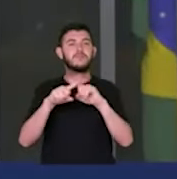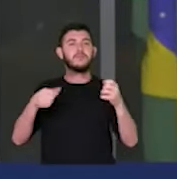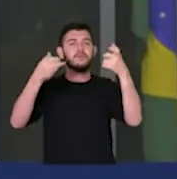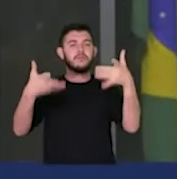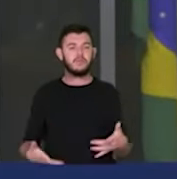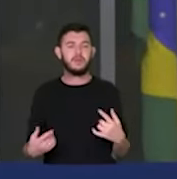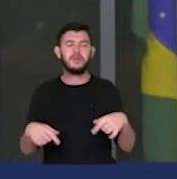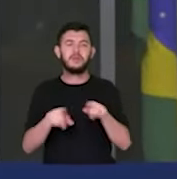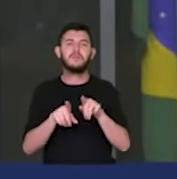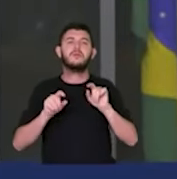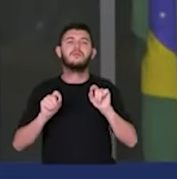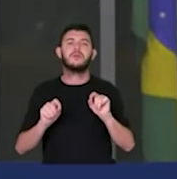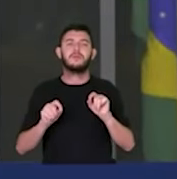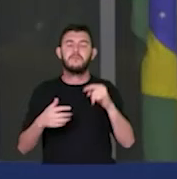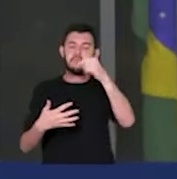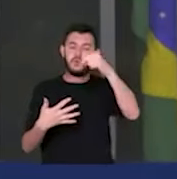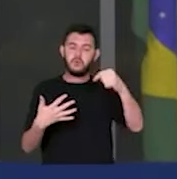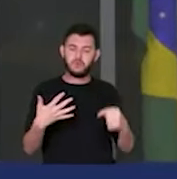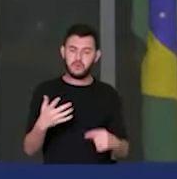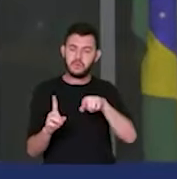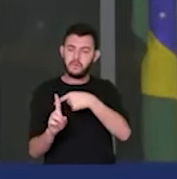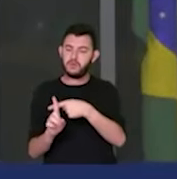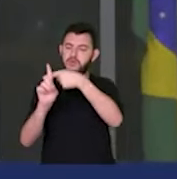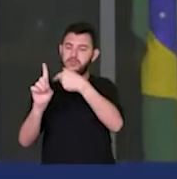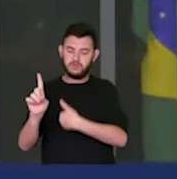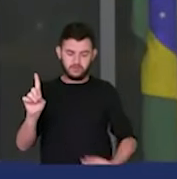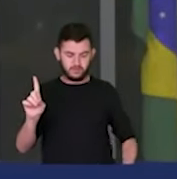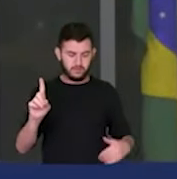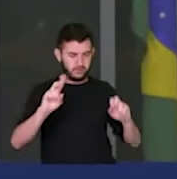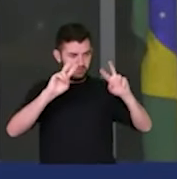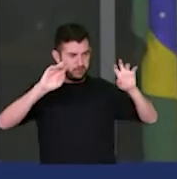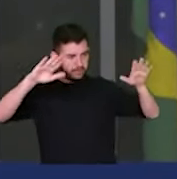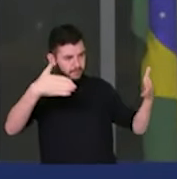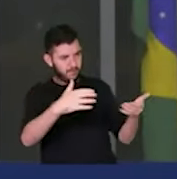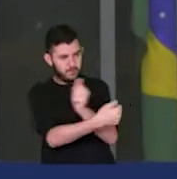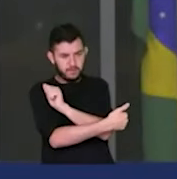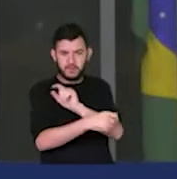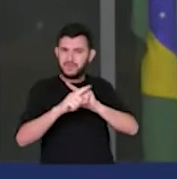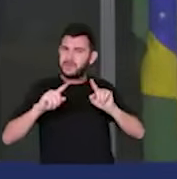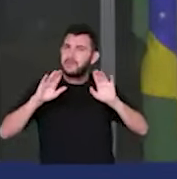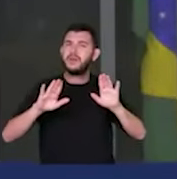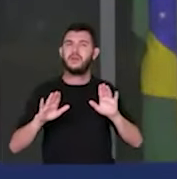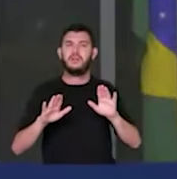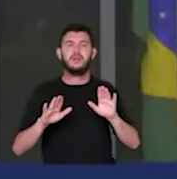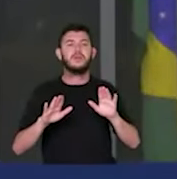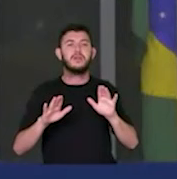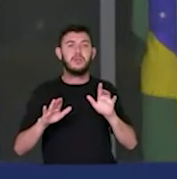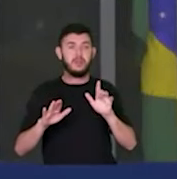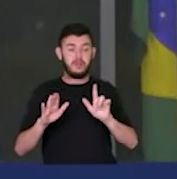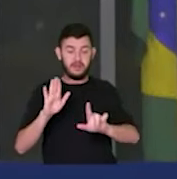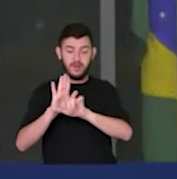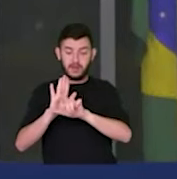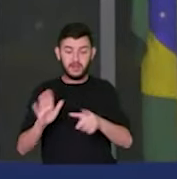aqui dos pontos positivos desse governo em relação ao esporte, primeiro, nunca se captou tanto através